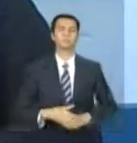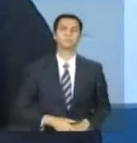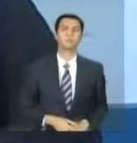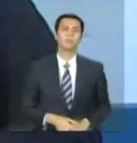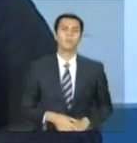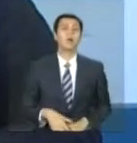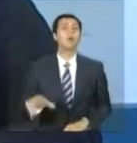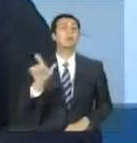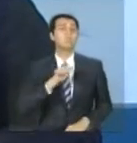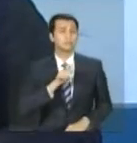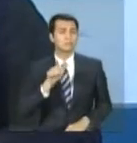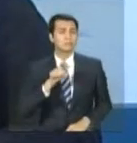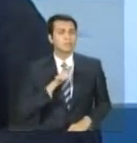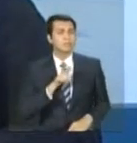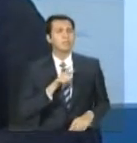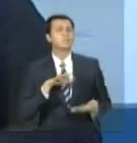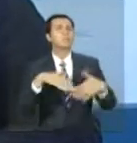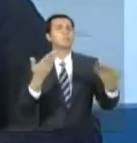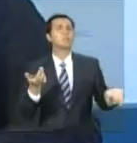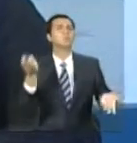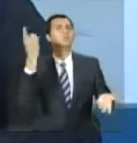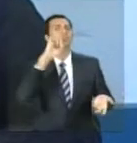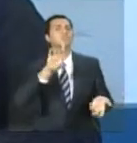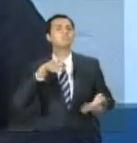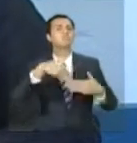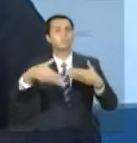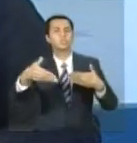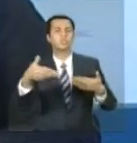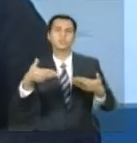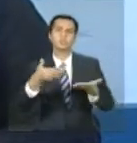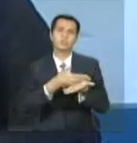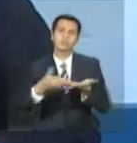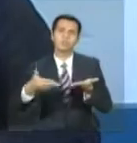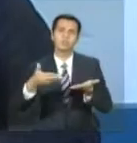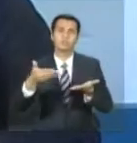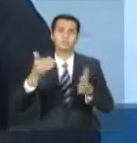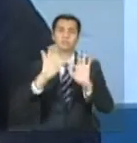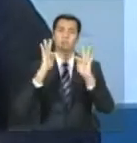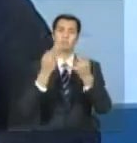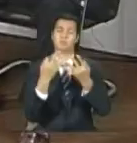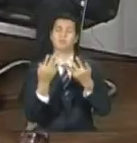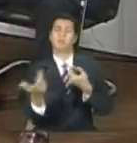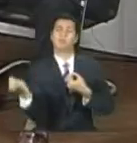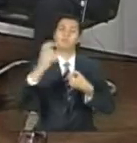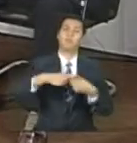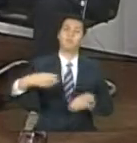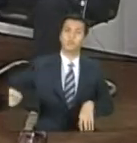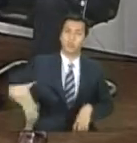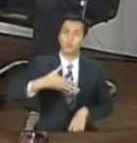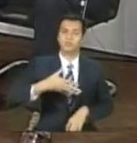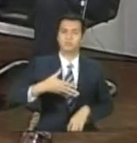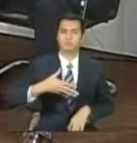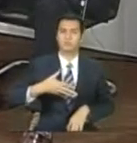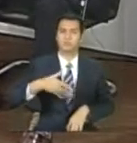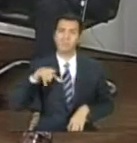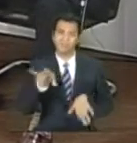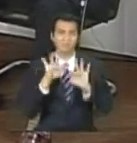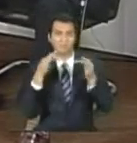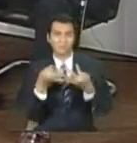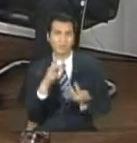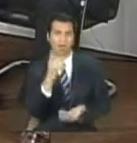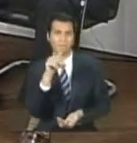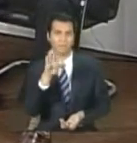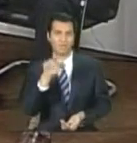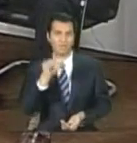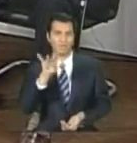incluídas novas famílias no programa Bolsa Família, famílias que já foram habilitadas? É o mesmo caso daquela pergunta anterior.